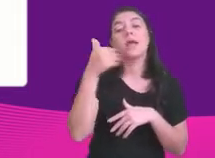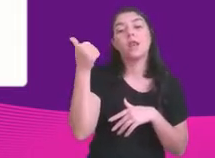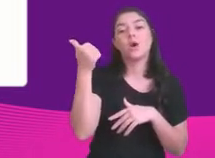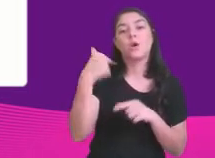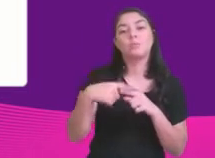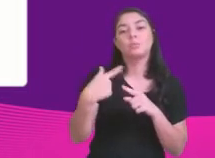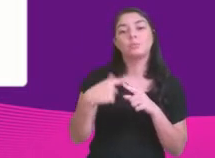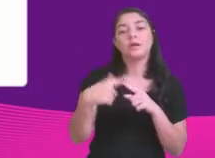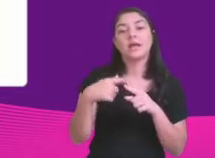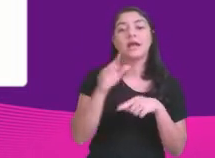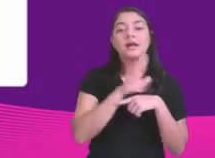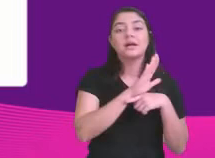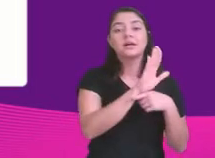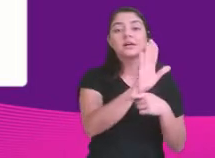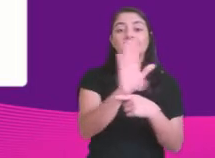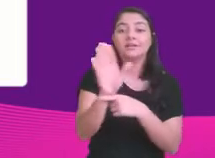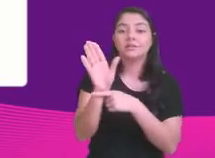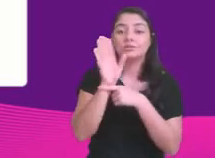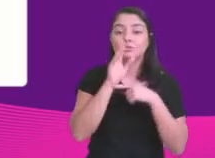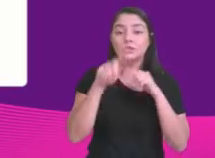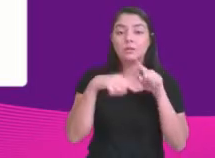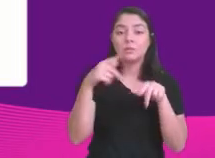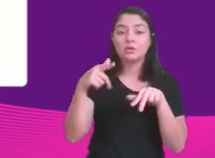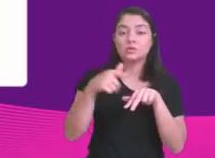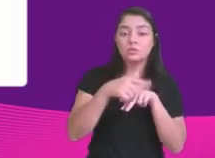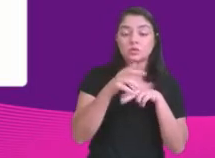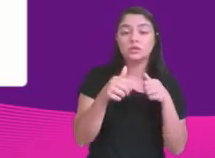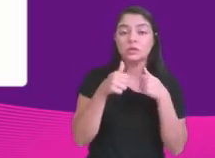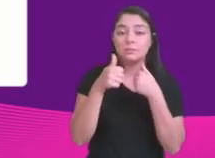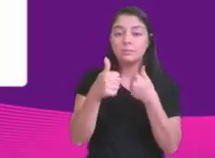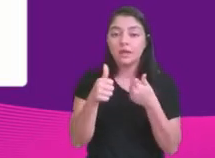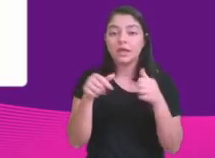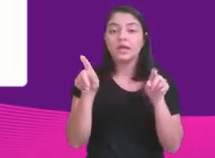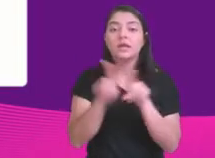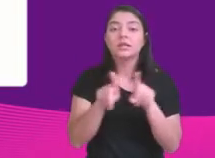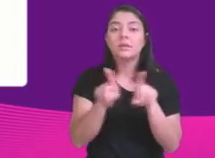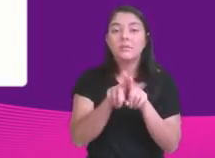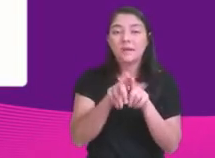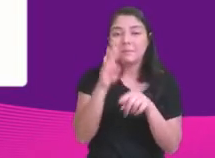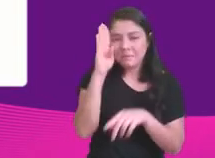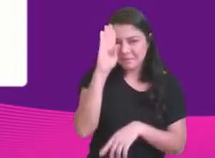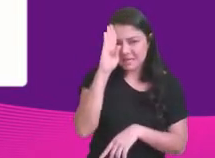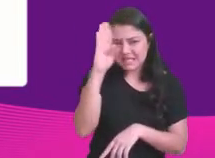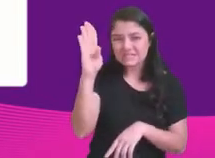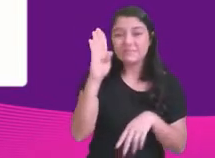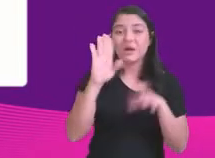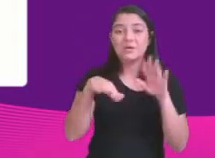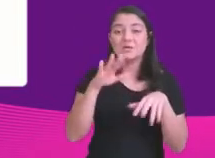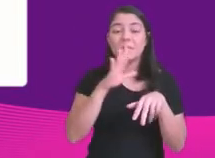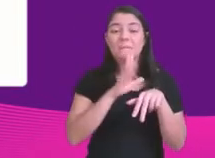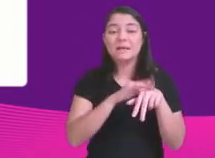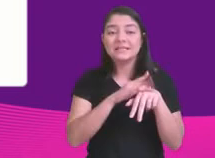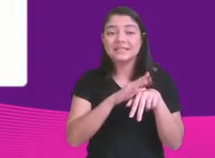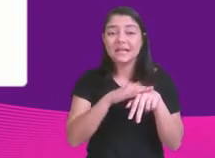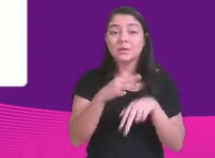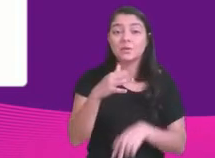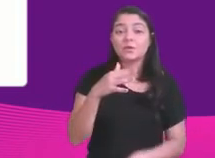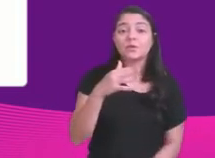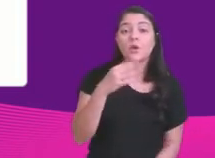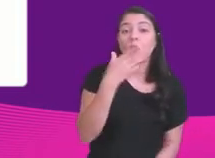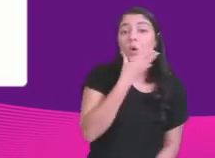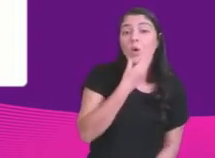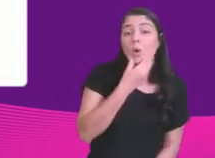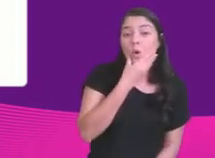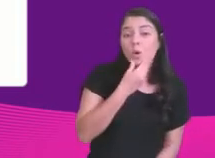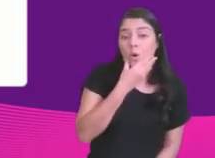porque permite que nós estejamos, principalmente em pacientes de gênero masculino,